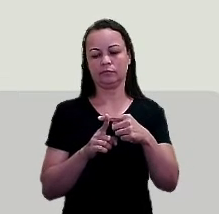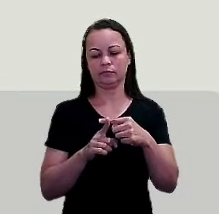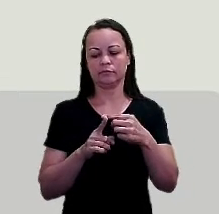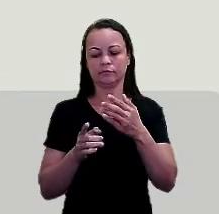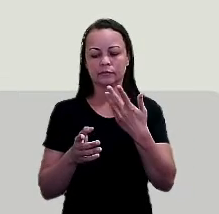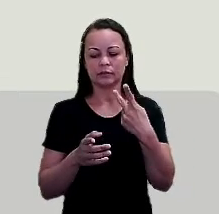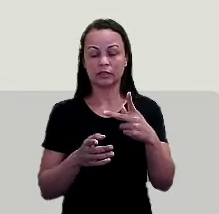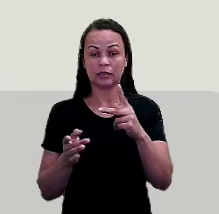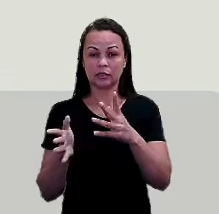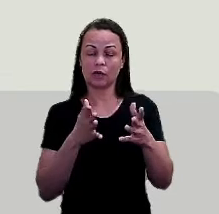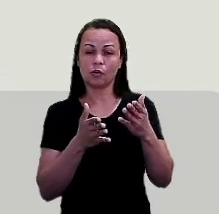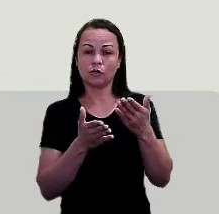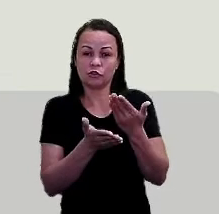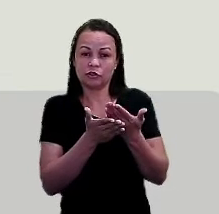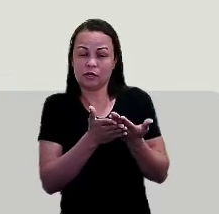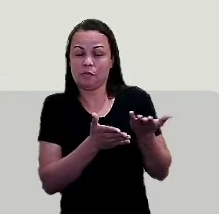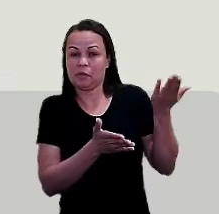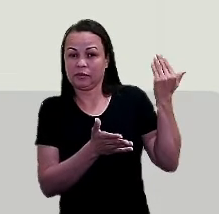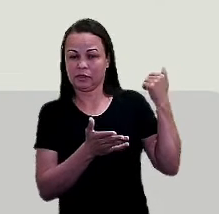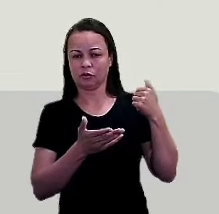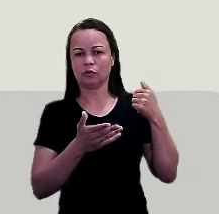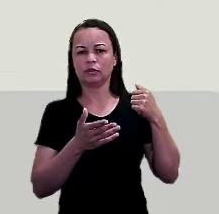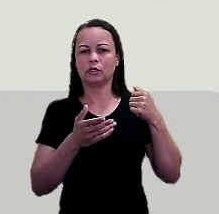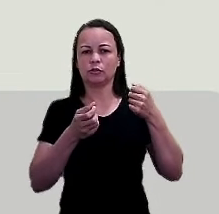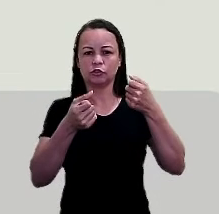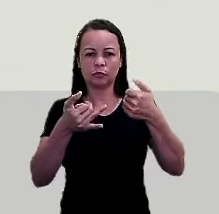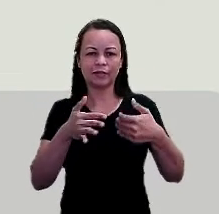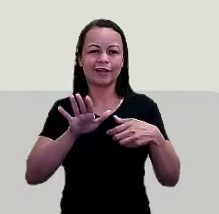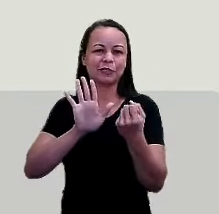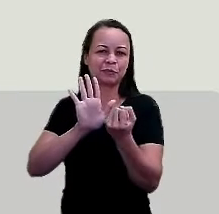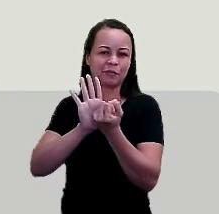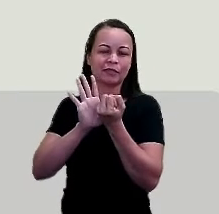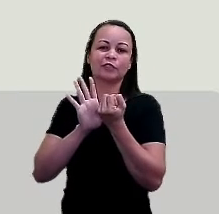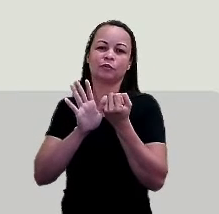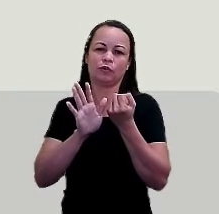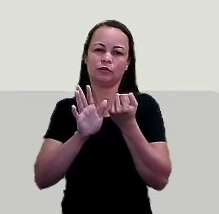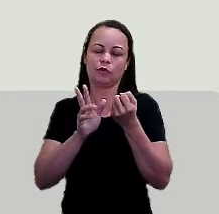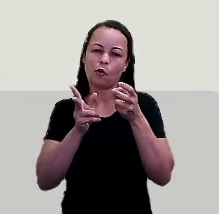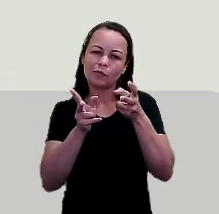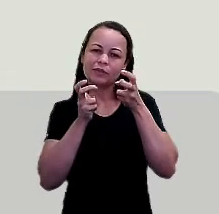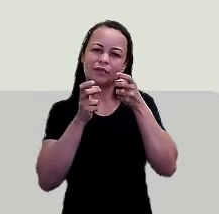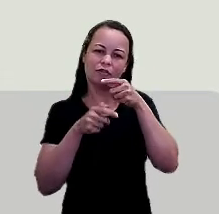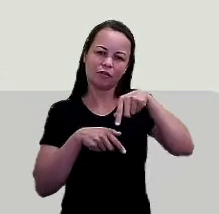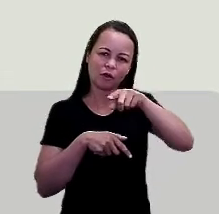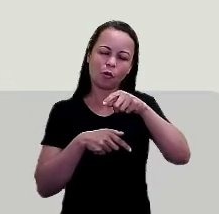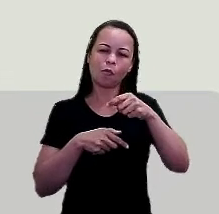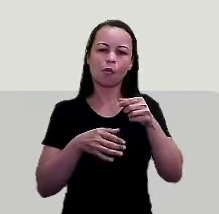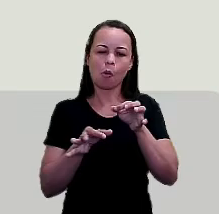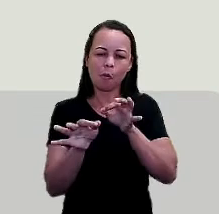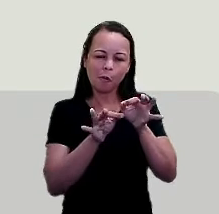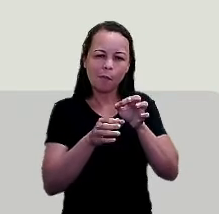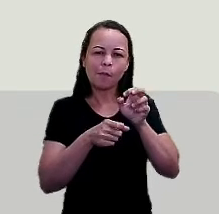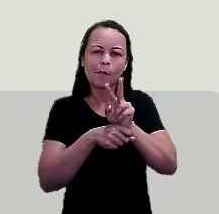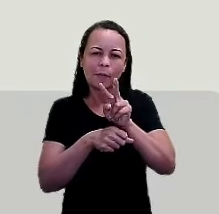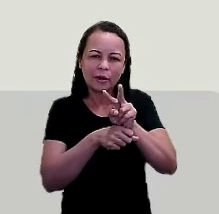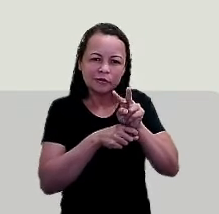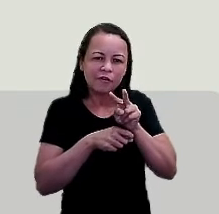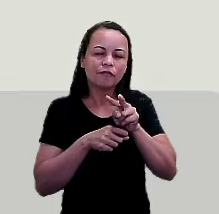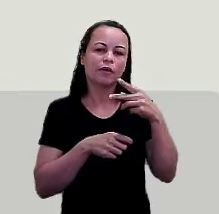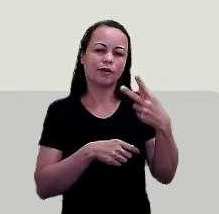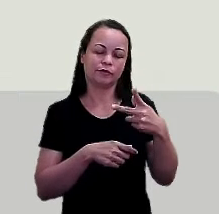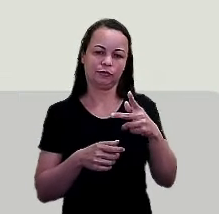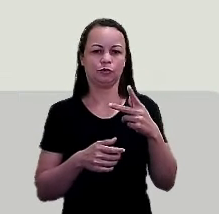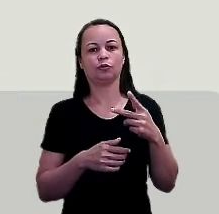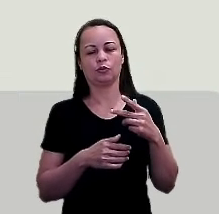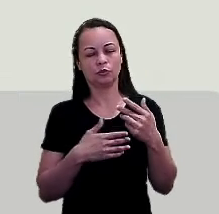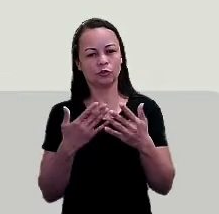nas nossas aulas passadas, quando eu falei dos patrimônios. Olha aí a importância da gente preservar nossos patrimônios. Patrimônios, lembra que eu disse, na aula